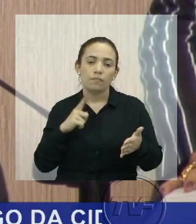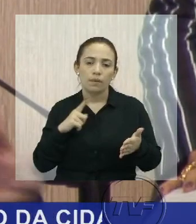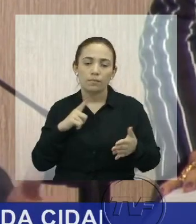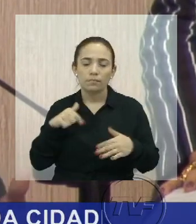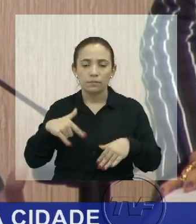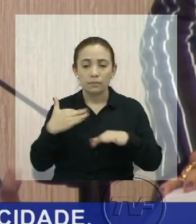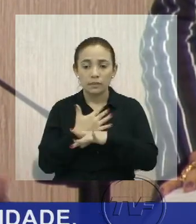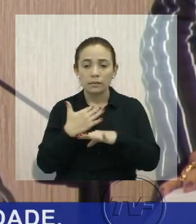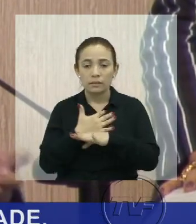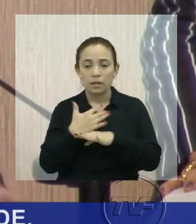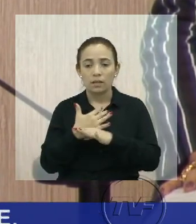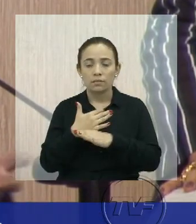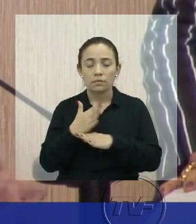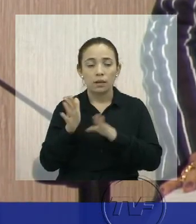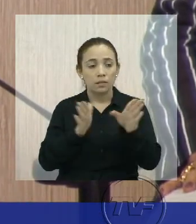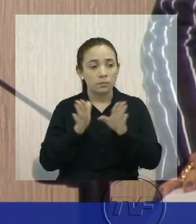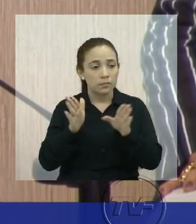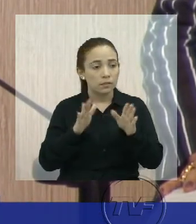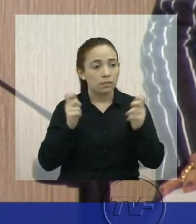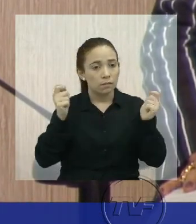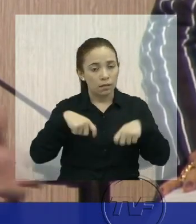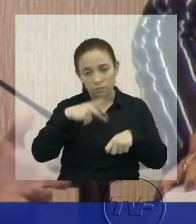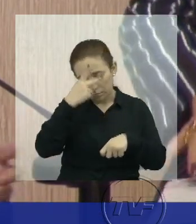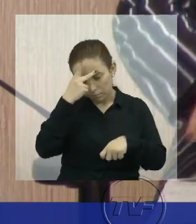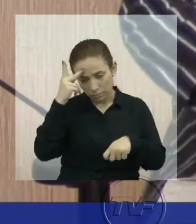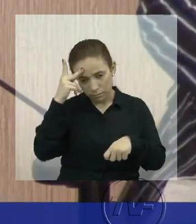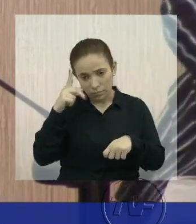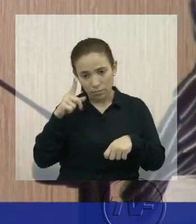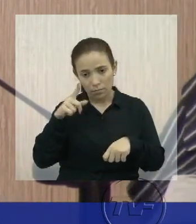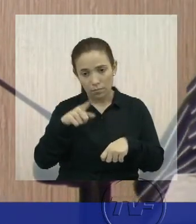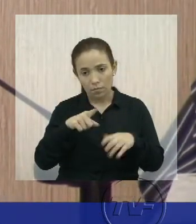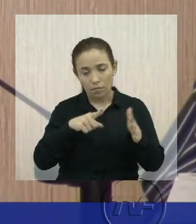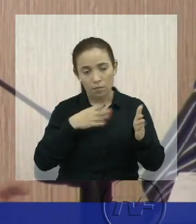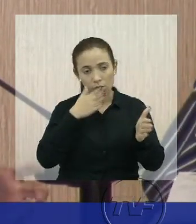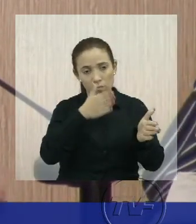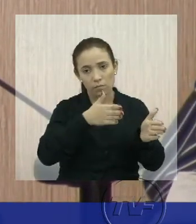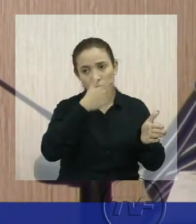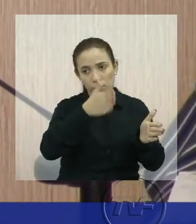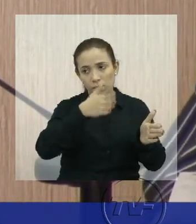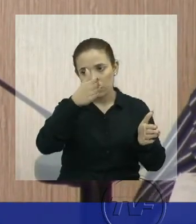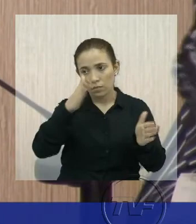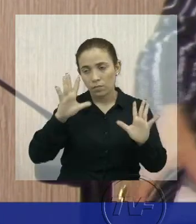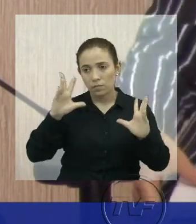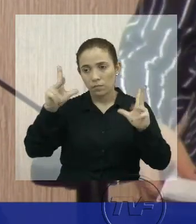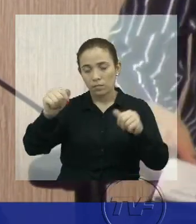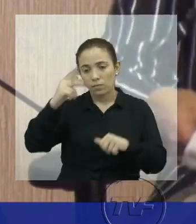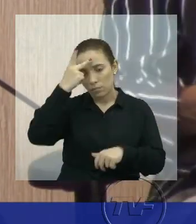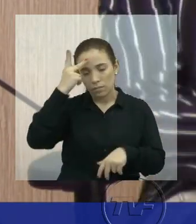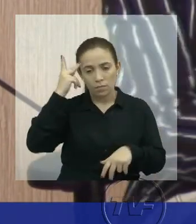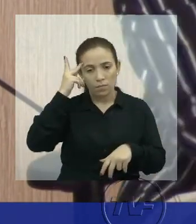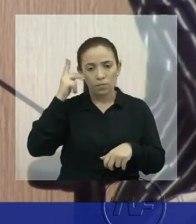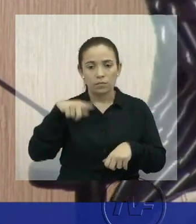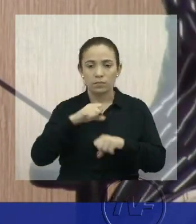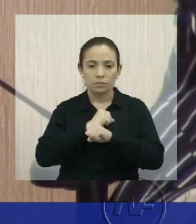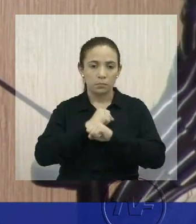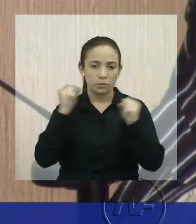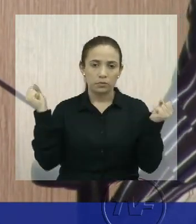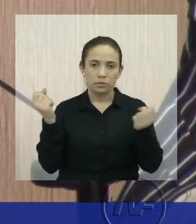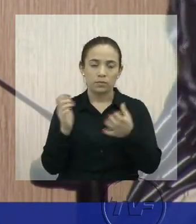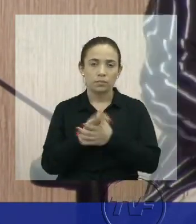cidade acessível depois que a AGFIS bater na porta de todas as cidades, de todos os cidadãos, o que é francamente